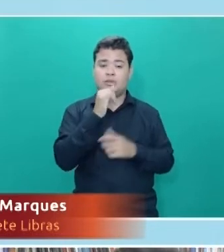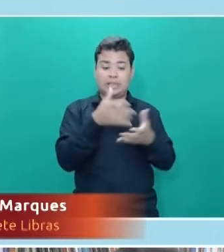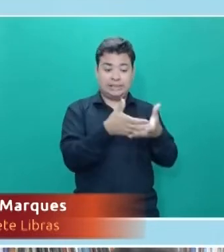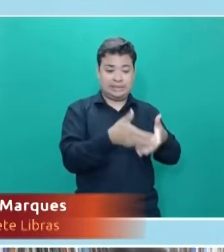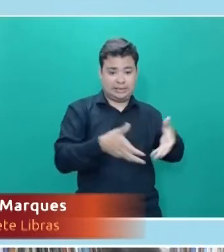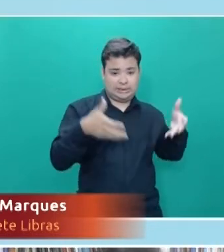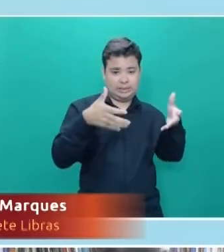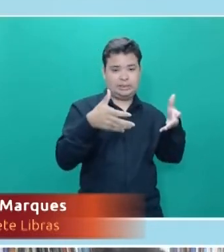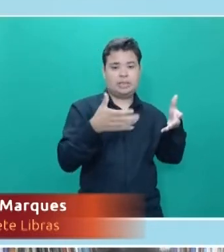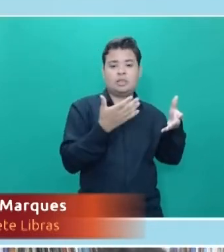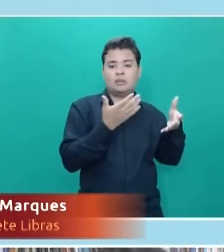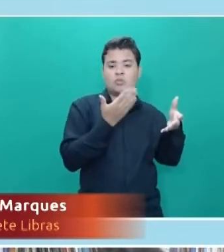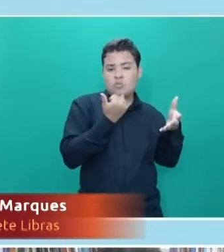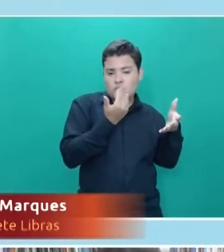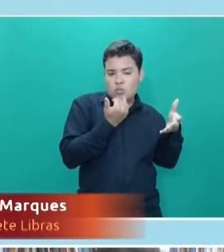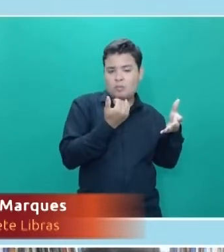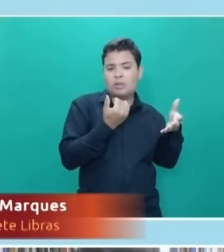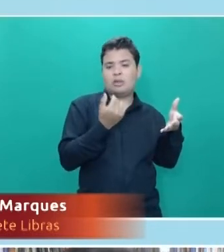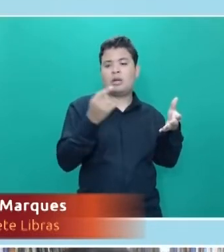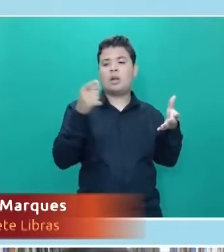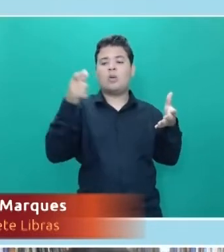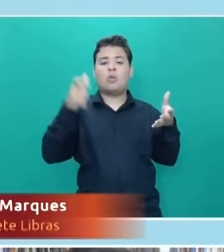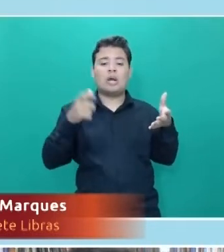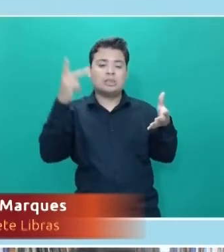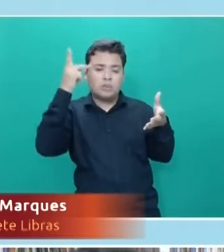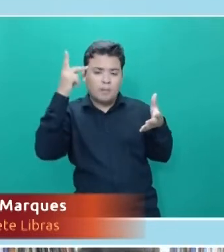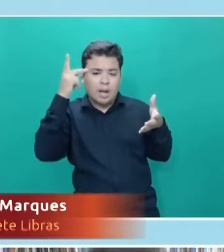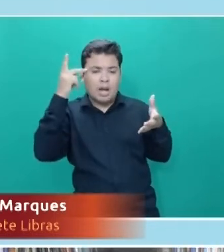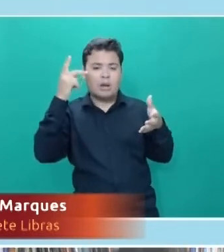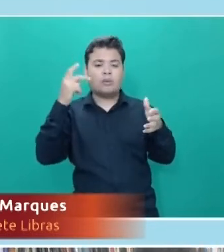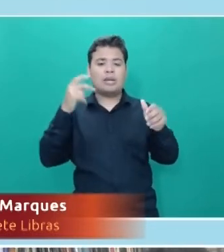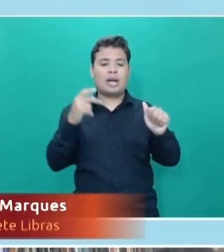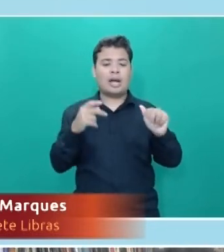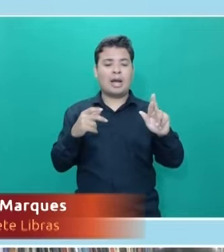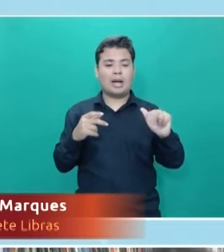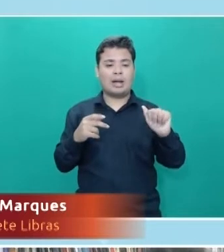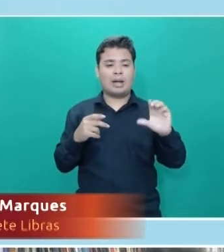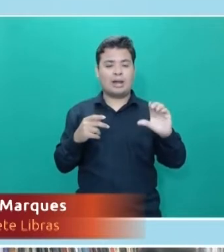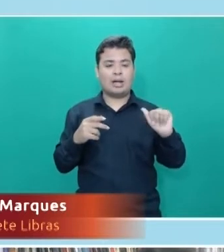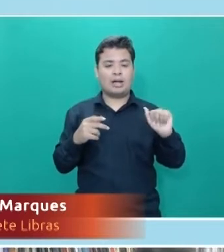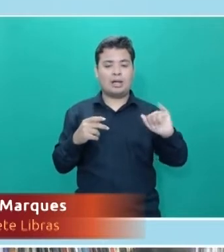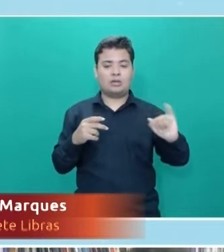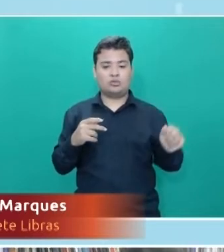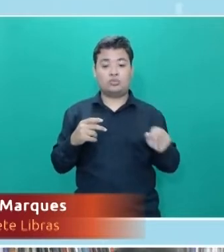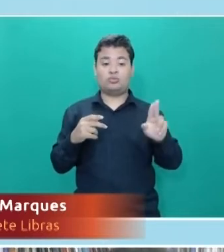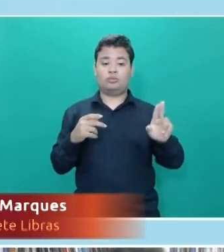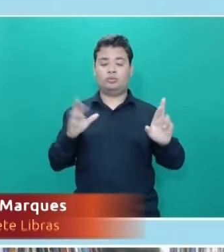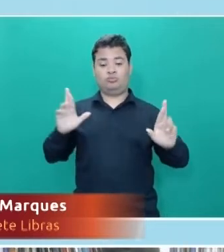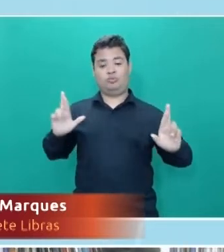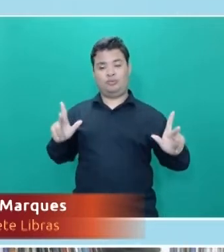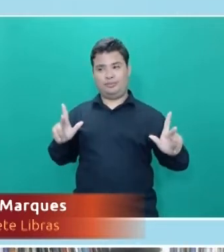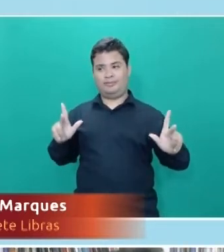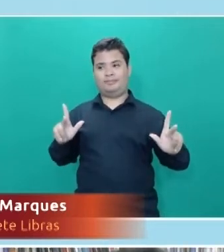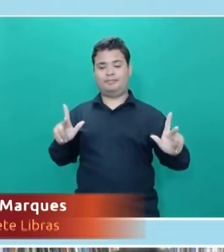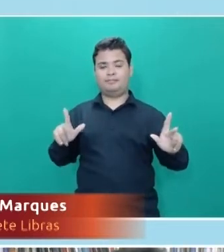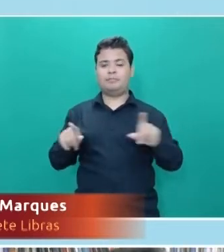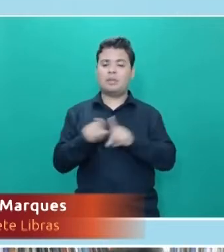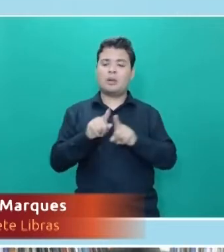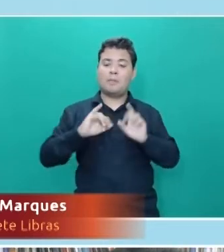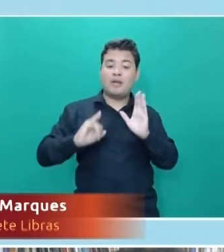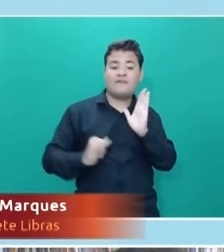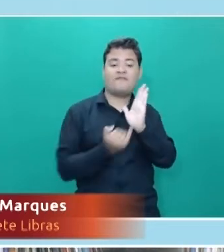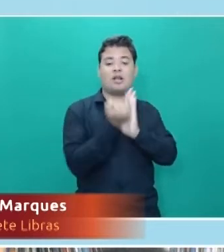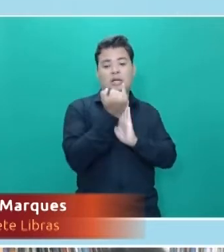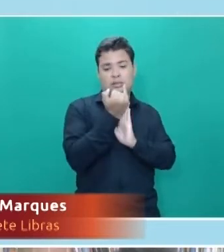entre Aracaju e São Paulo enorme, do custo da cesta básica. E a inflação de alimentos, né? Que a inflação vai pegar o quê? Vai